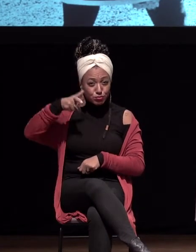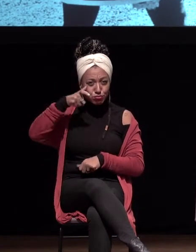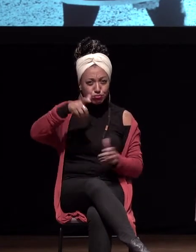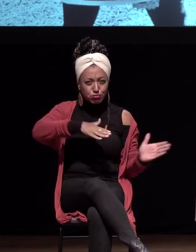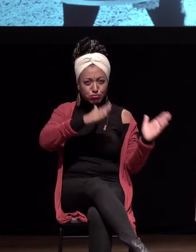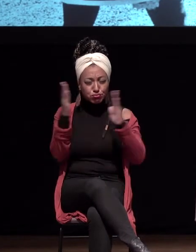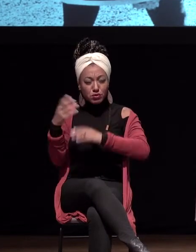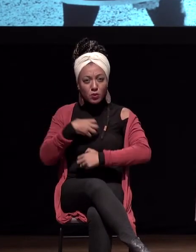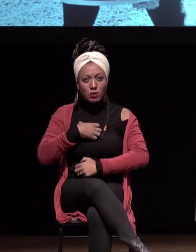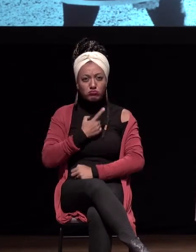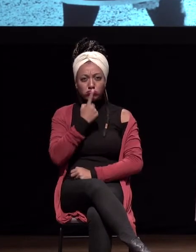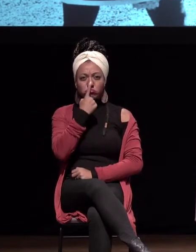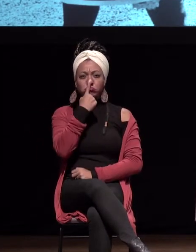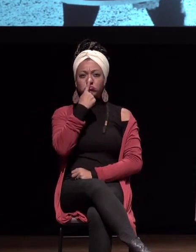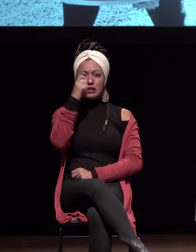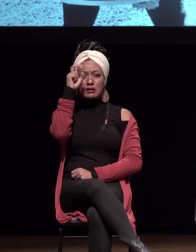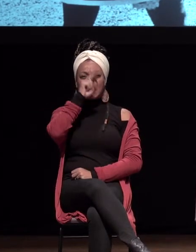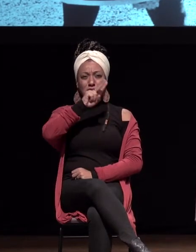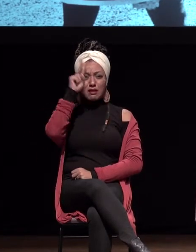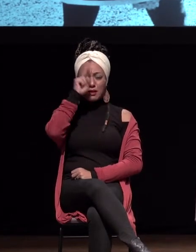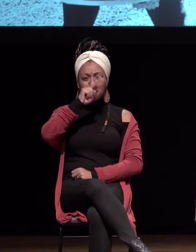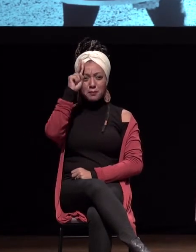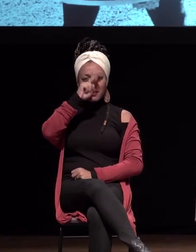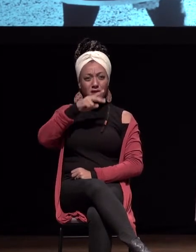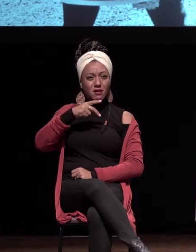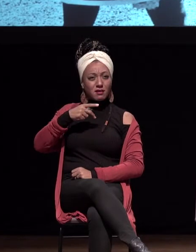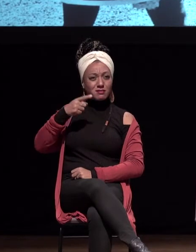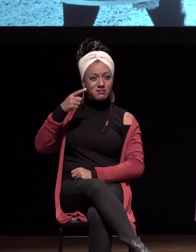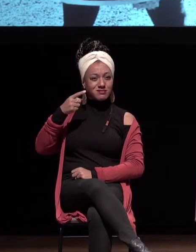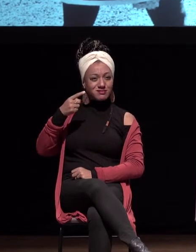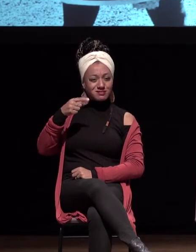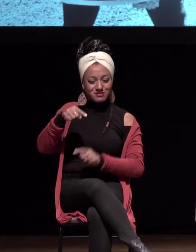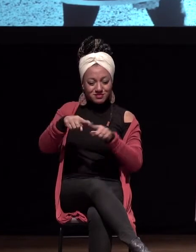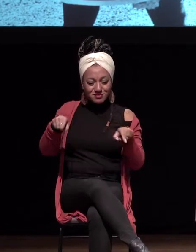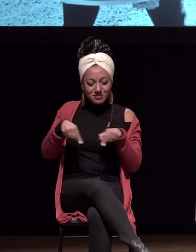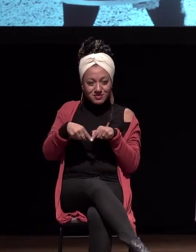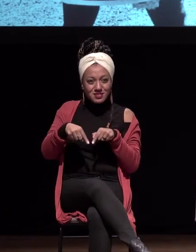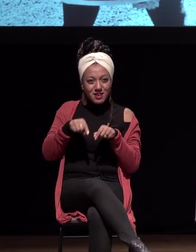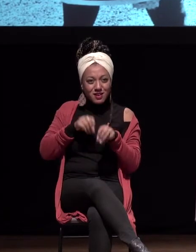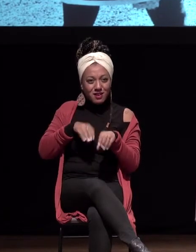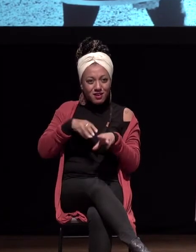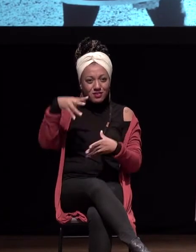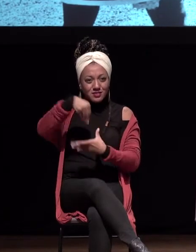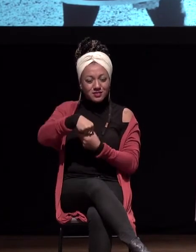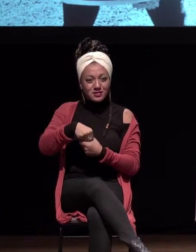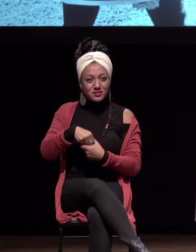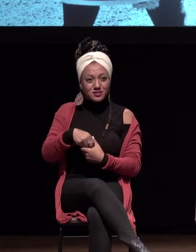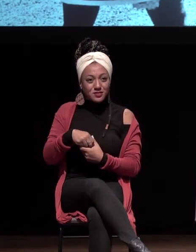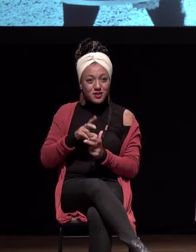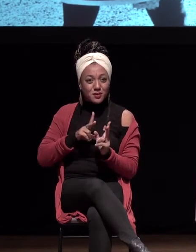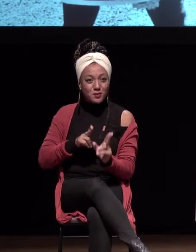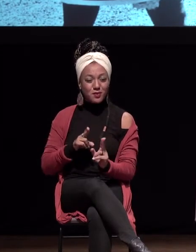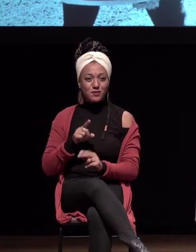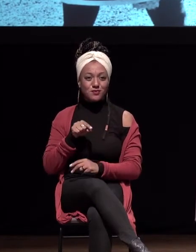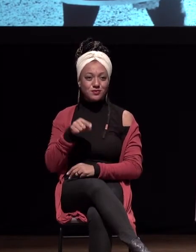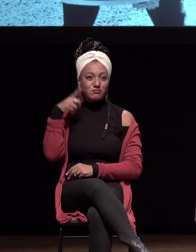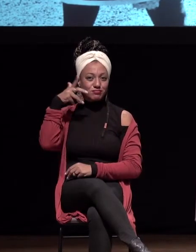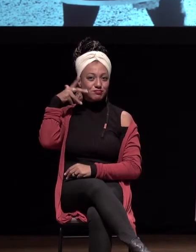vi ali na minha sala de aula, porque essa é a minha postura. Eu não conto histórias